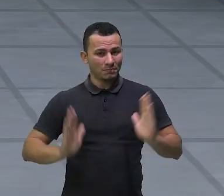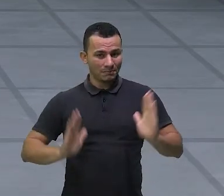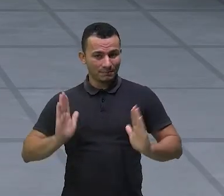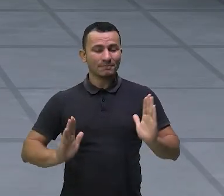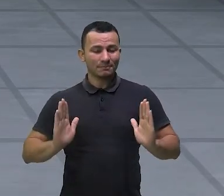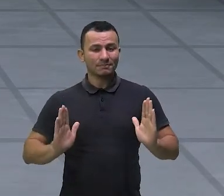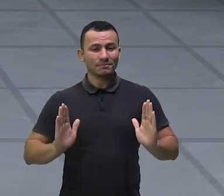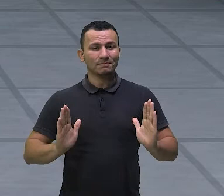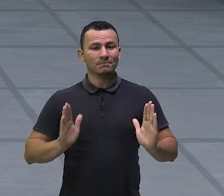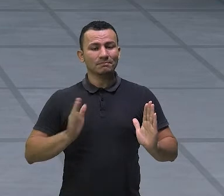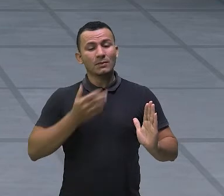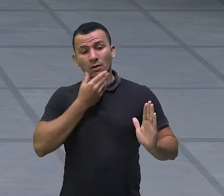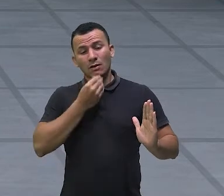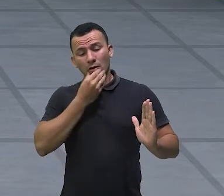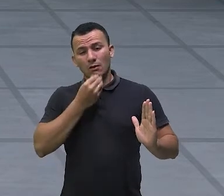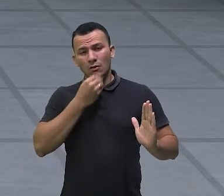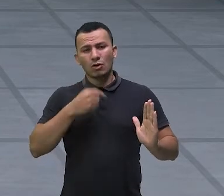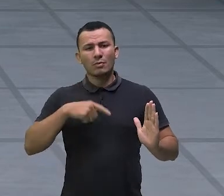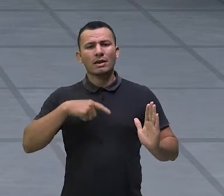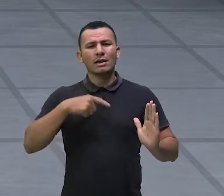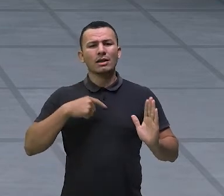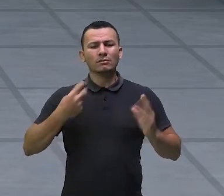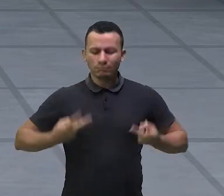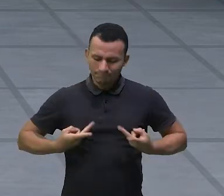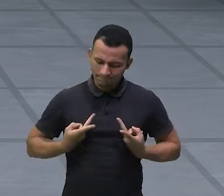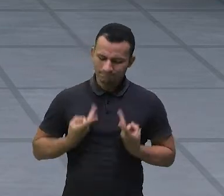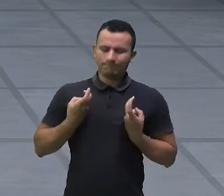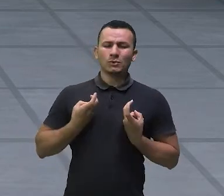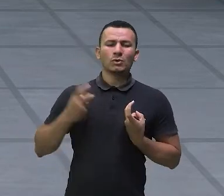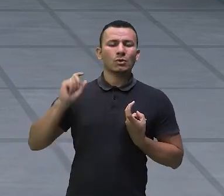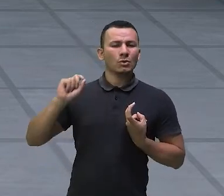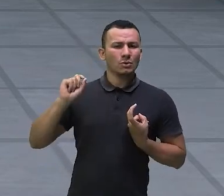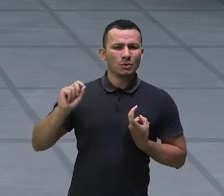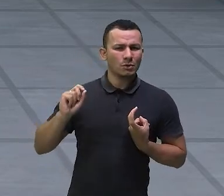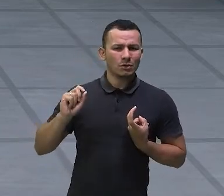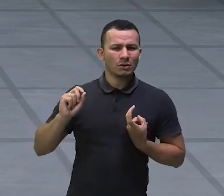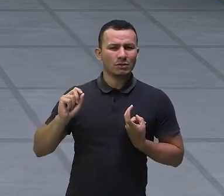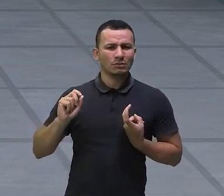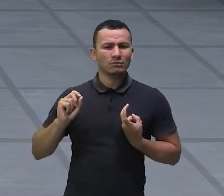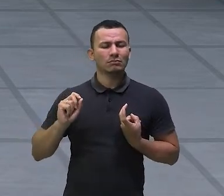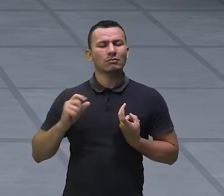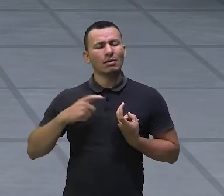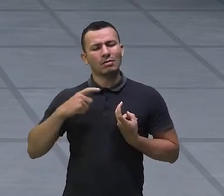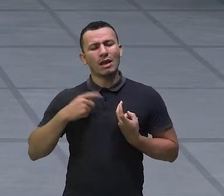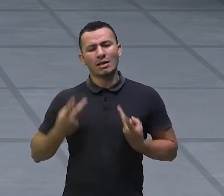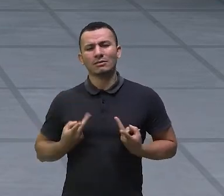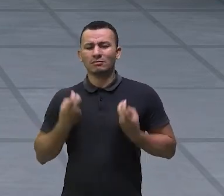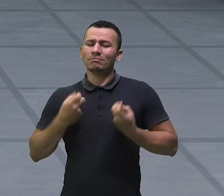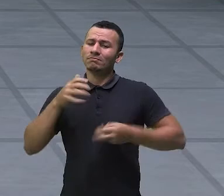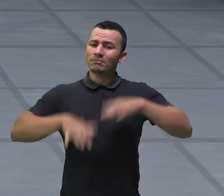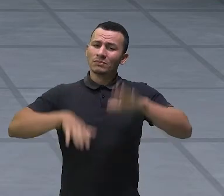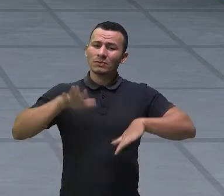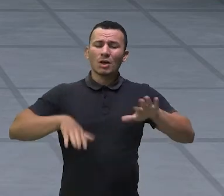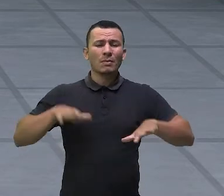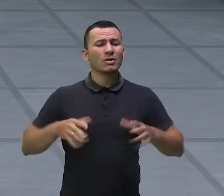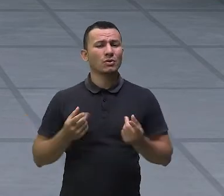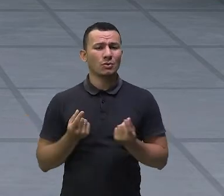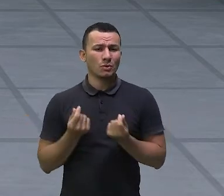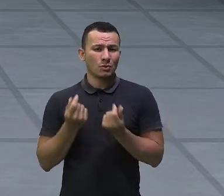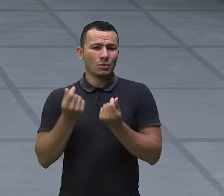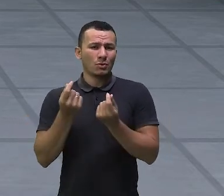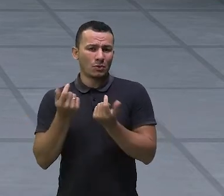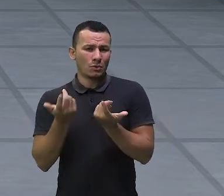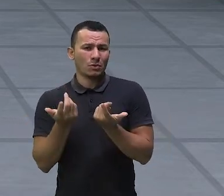contemporânea, o homem se define, o homem se estabelece de acordo com a